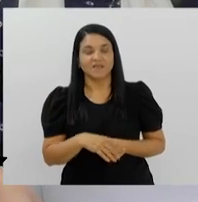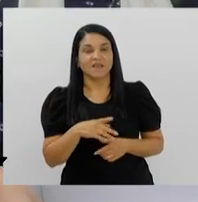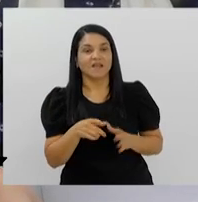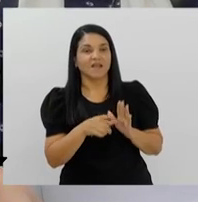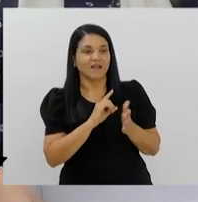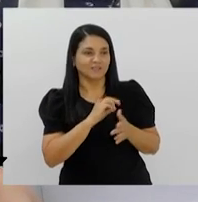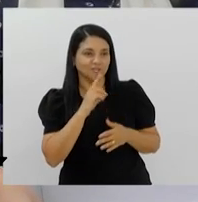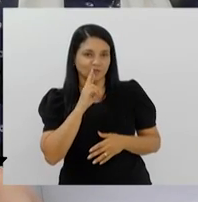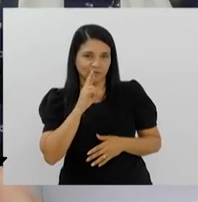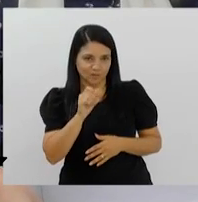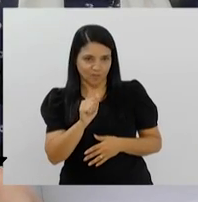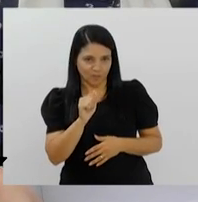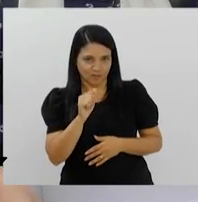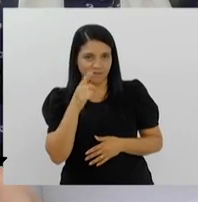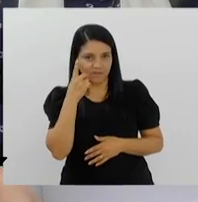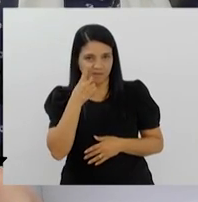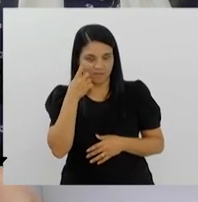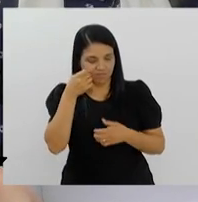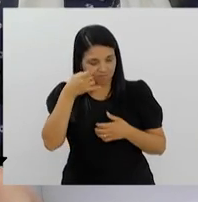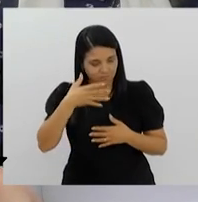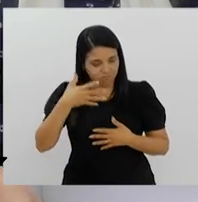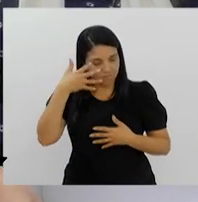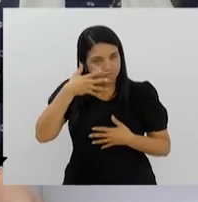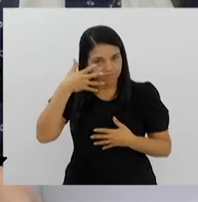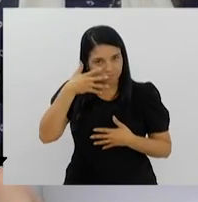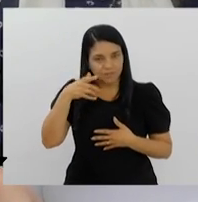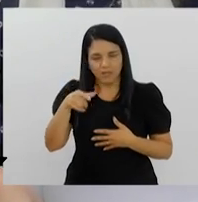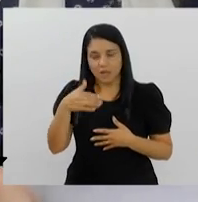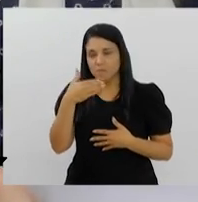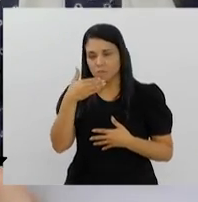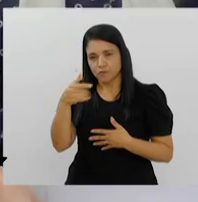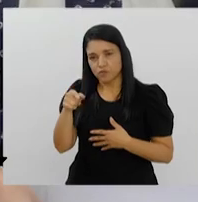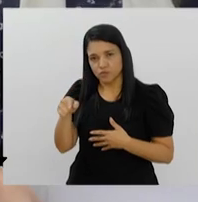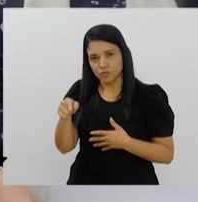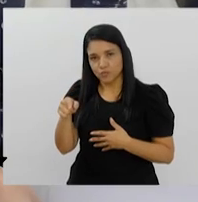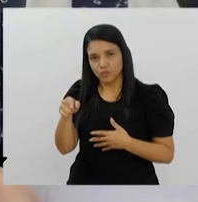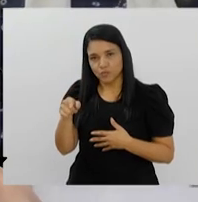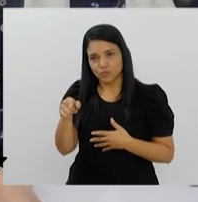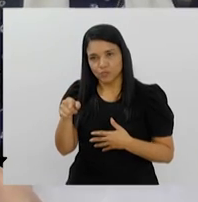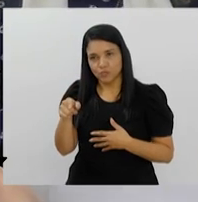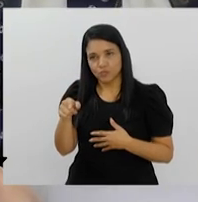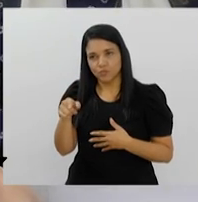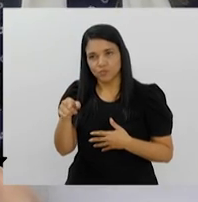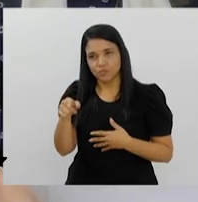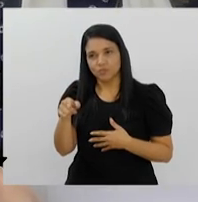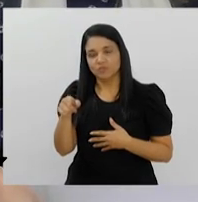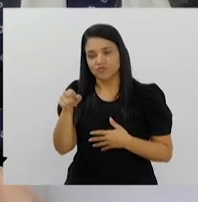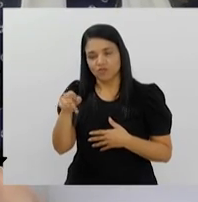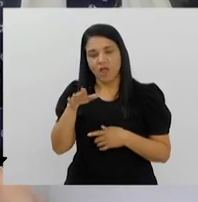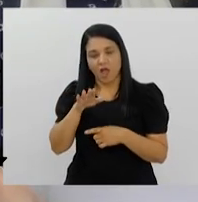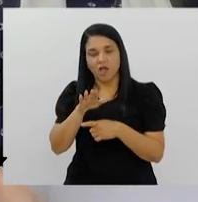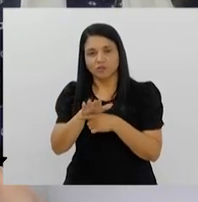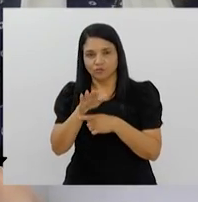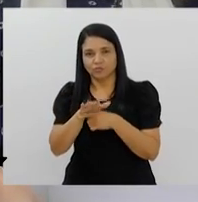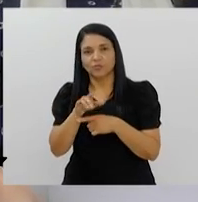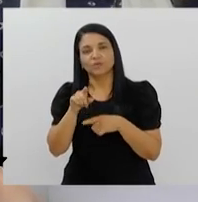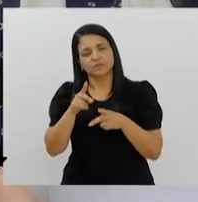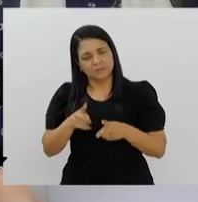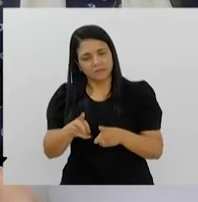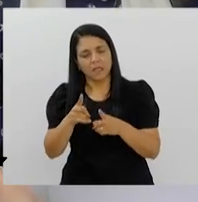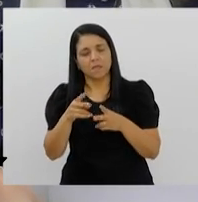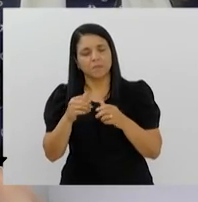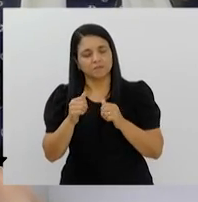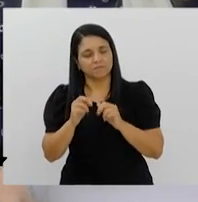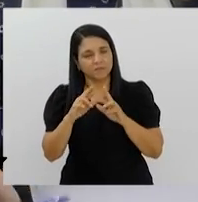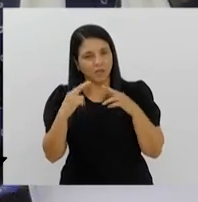excelência falar eu queria só pedir e que ela tá Já já havia pedido já fez uma excelente contribuição em outros momentos e tá sempre presente